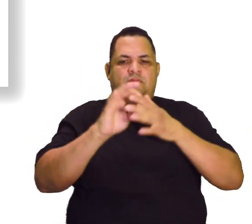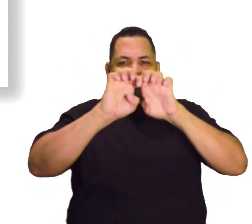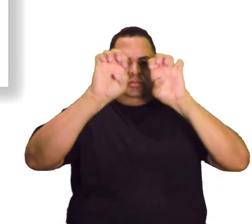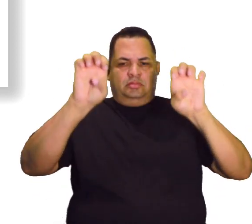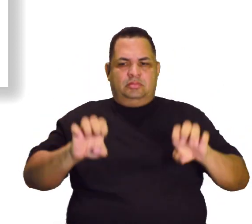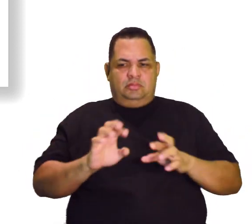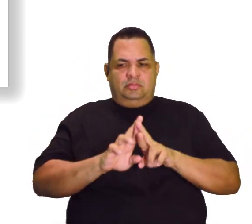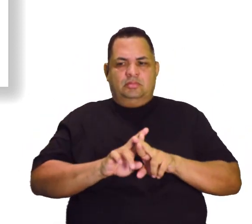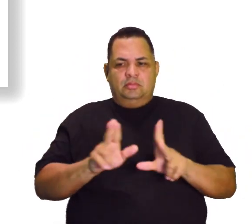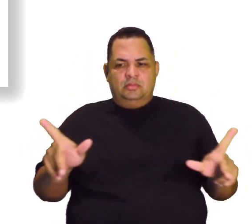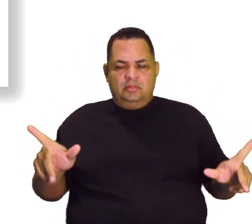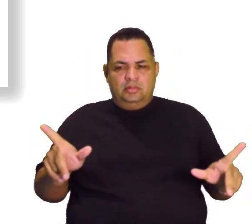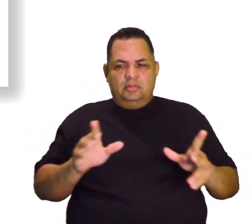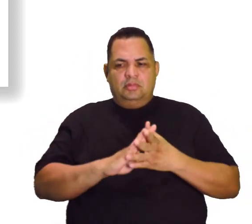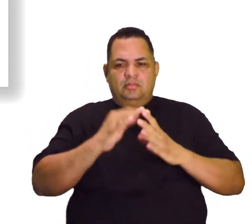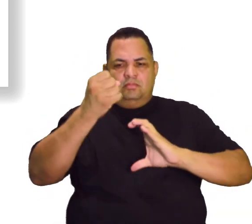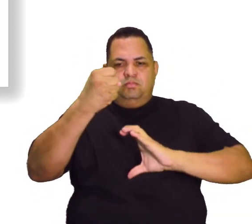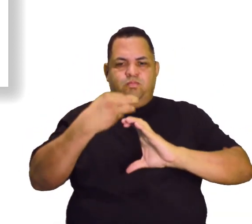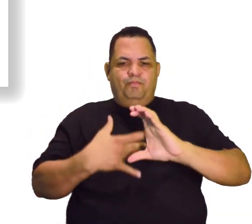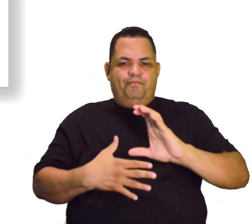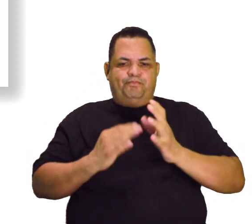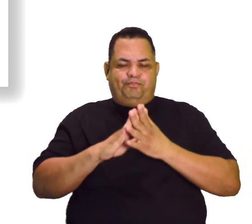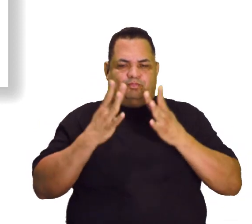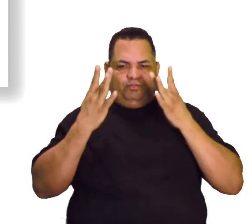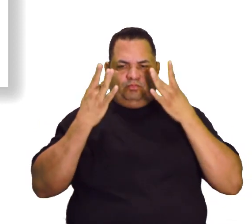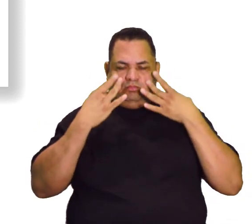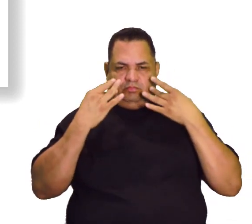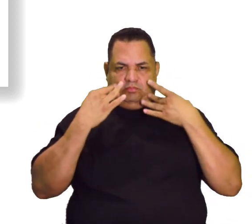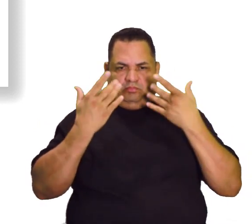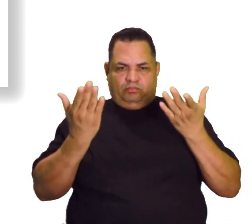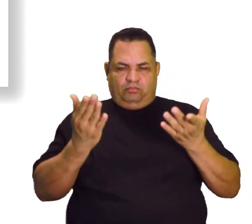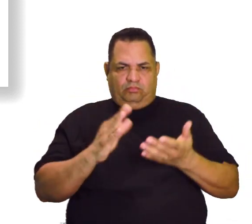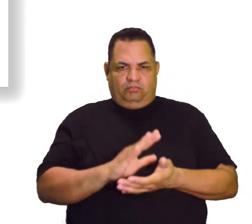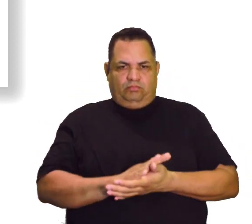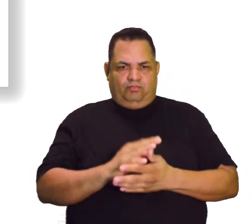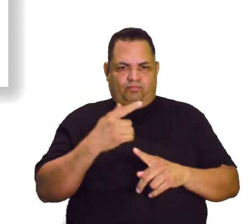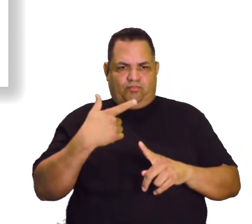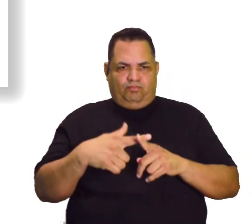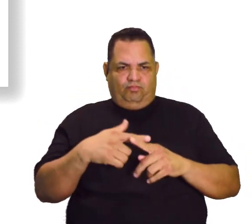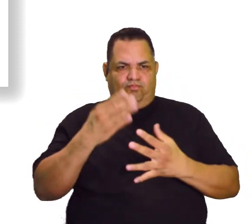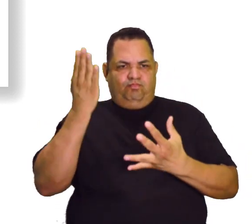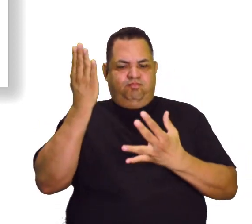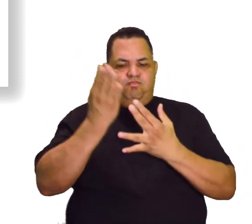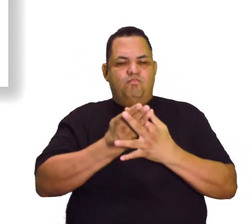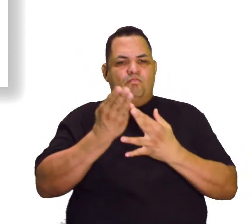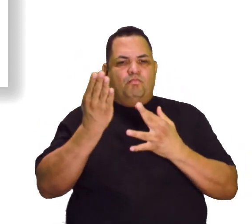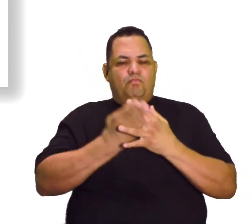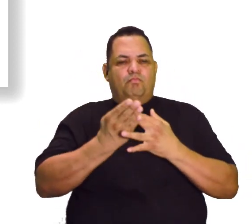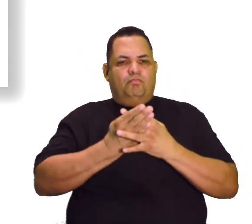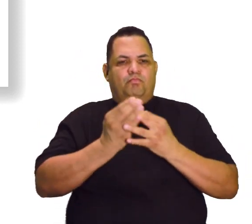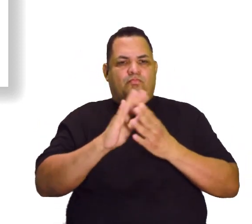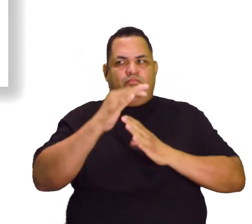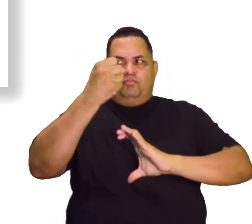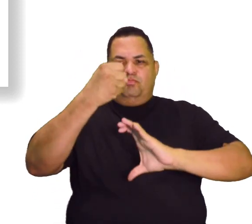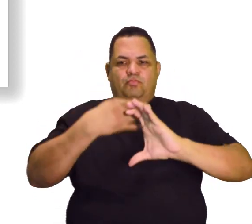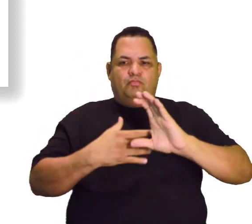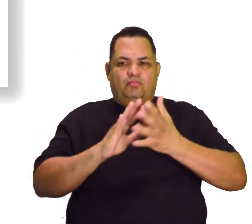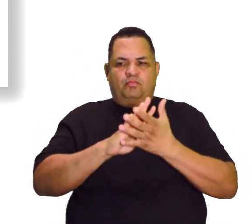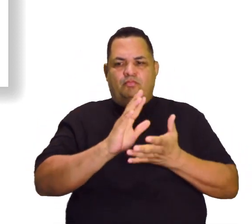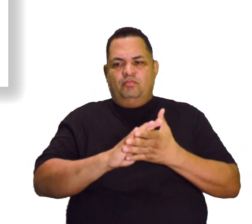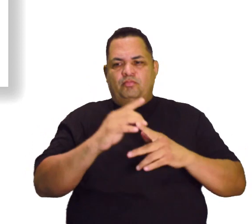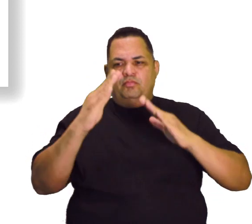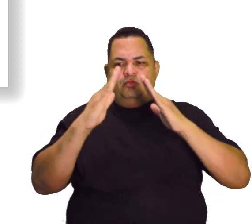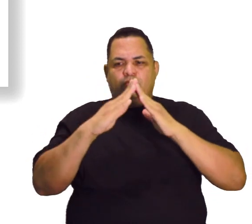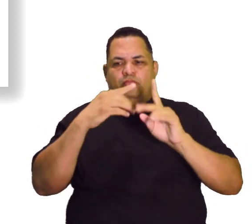do teatro. O barroco também abordava temas, até porque o barroco é um estilo da